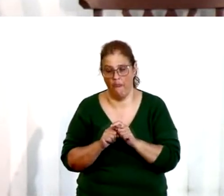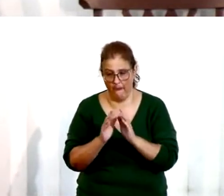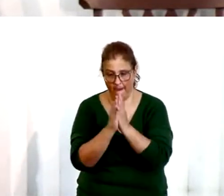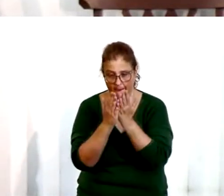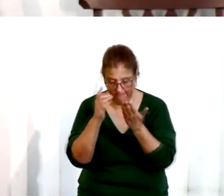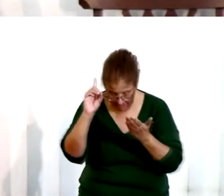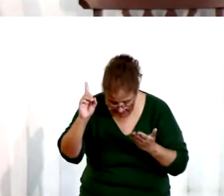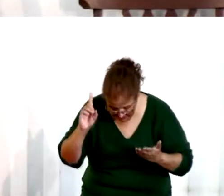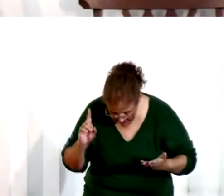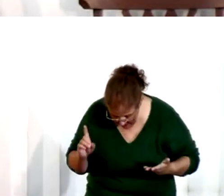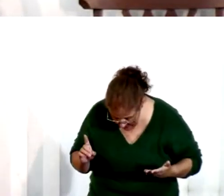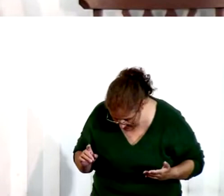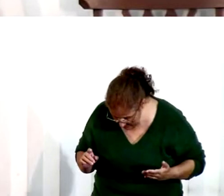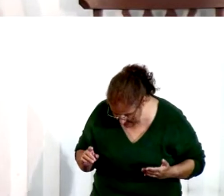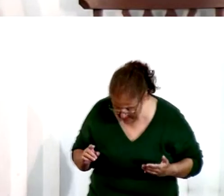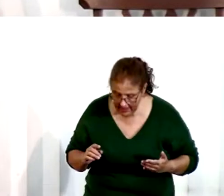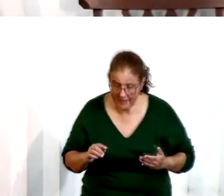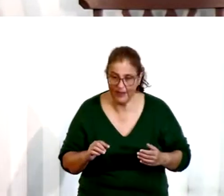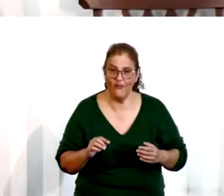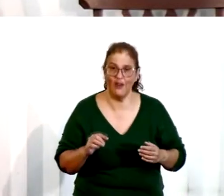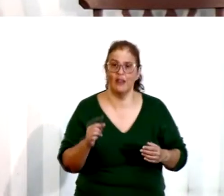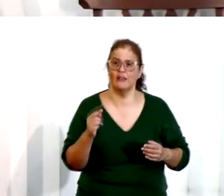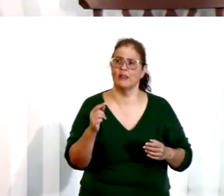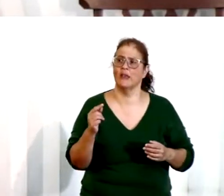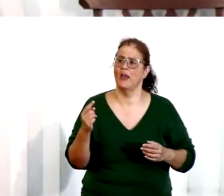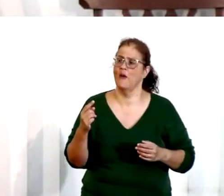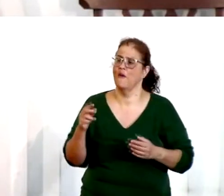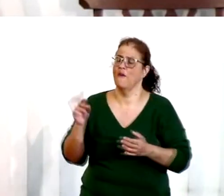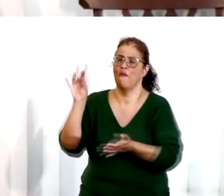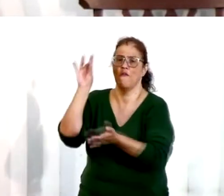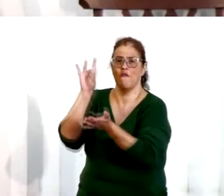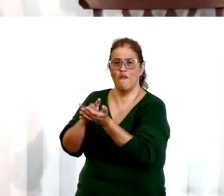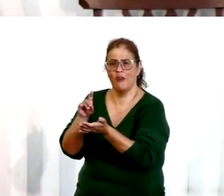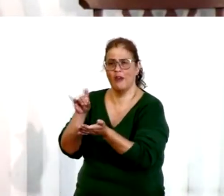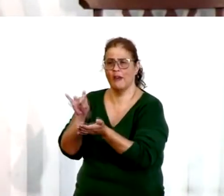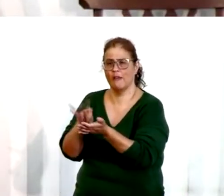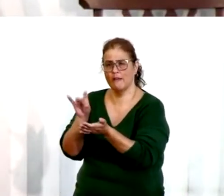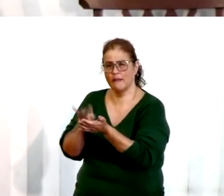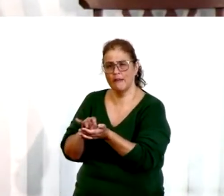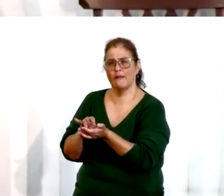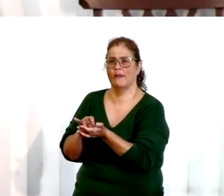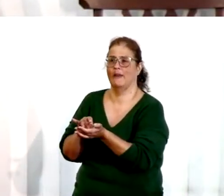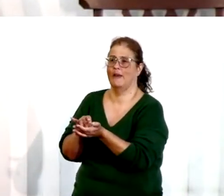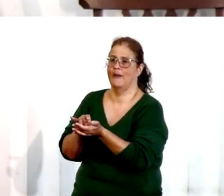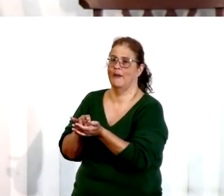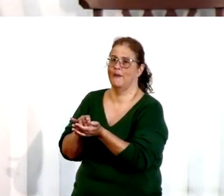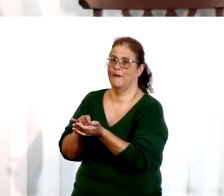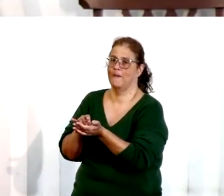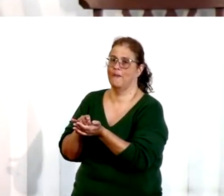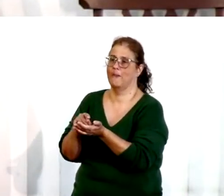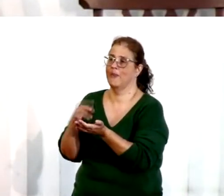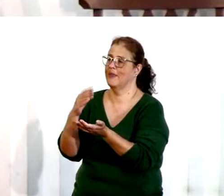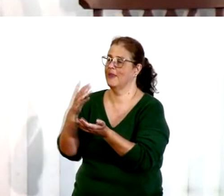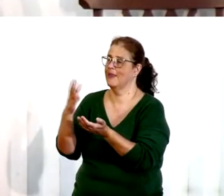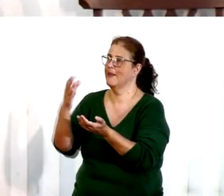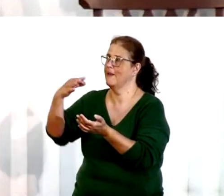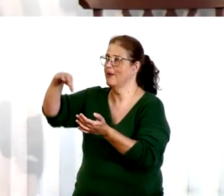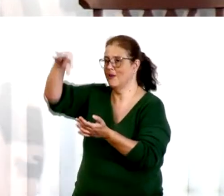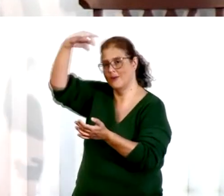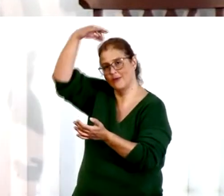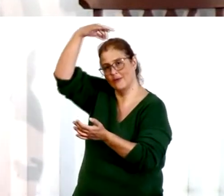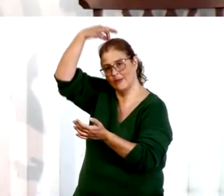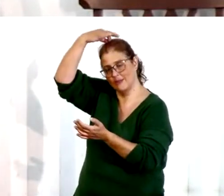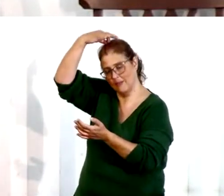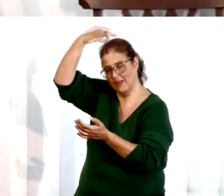o genuíno leite espiritual, o querer as coisas de Deus, o buscar as coisas de Deus, em